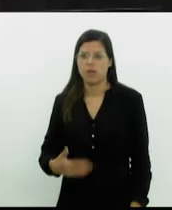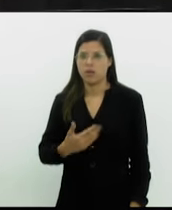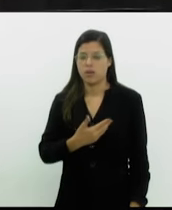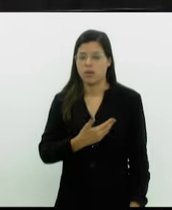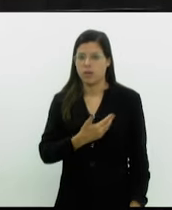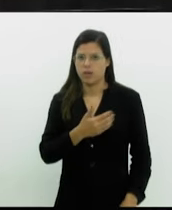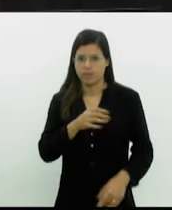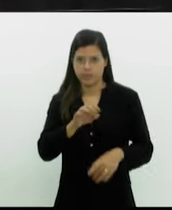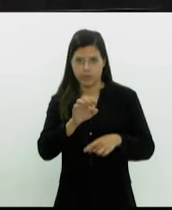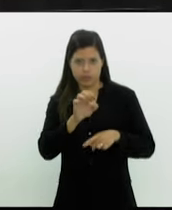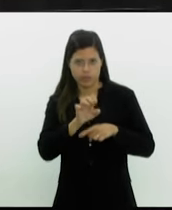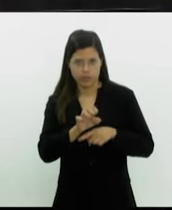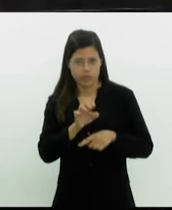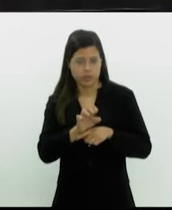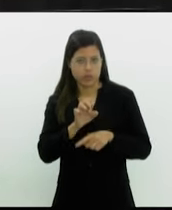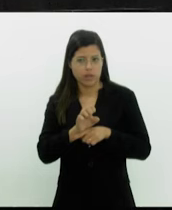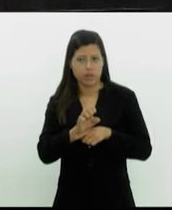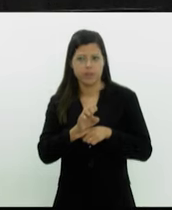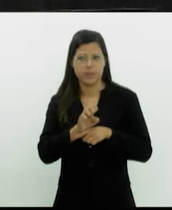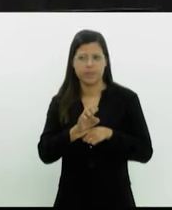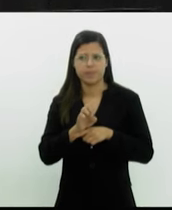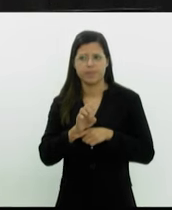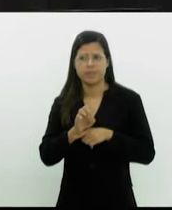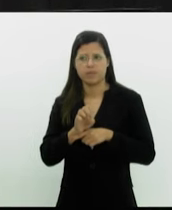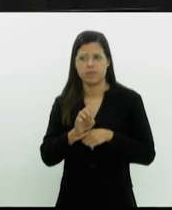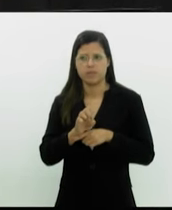o Estado